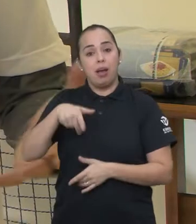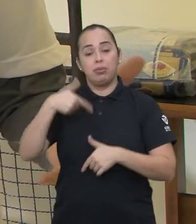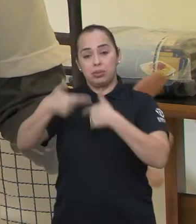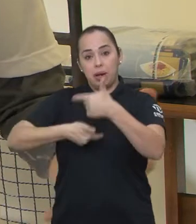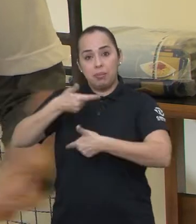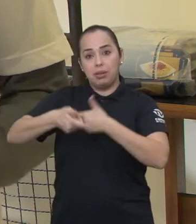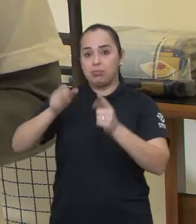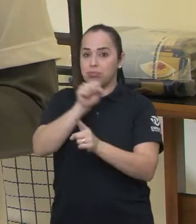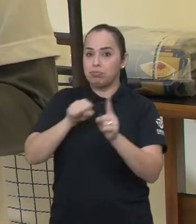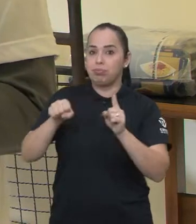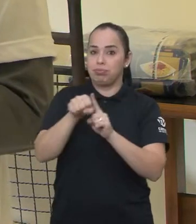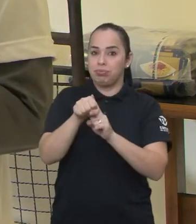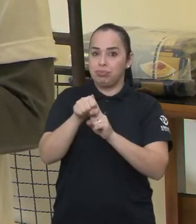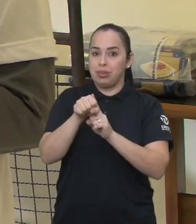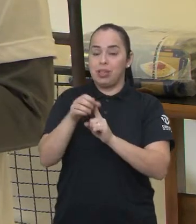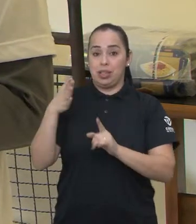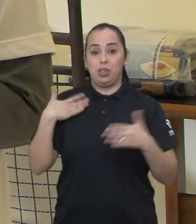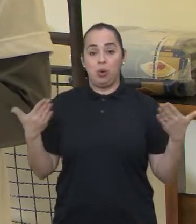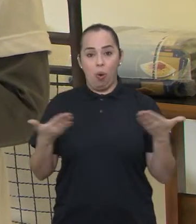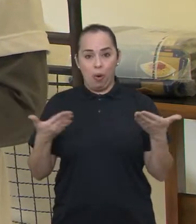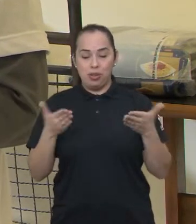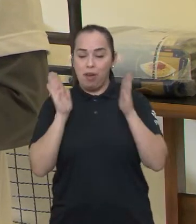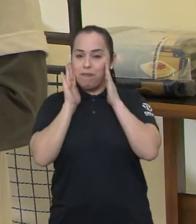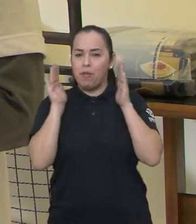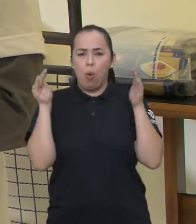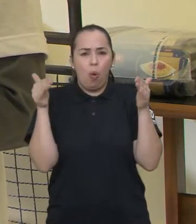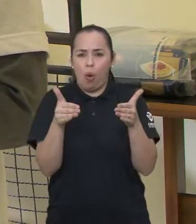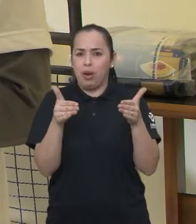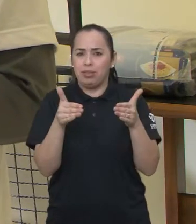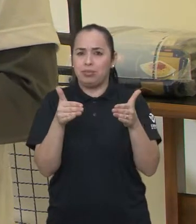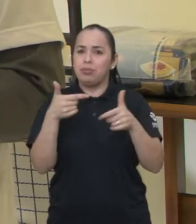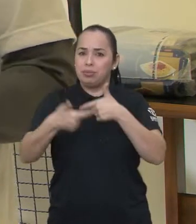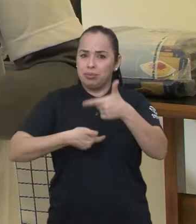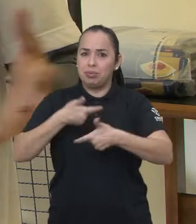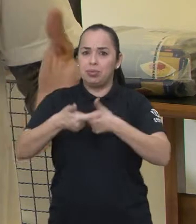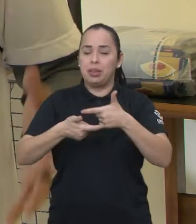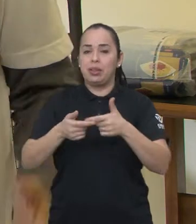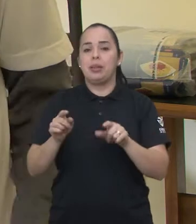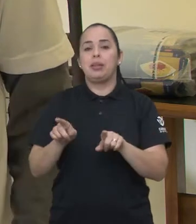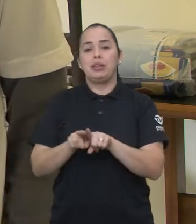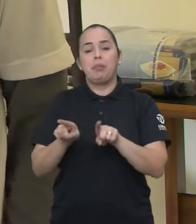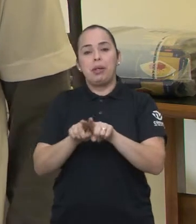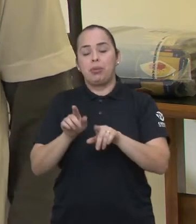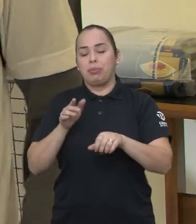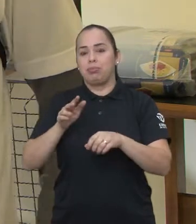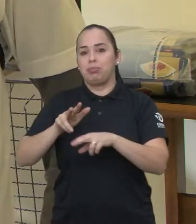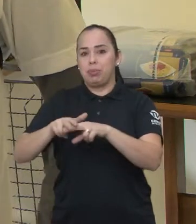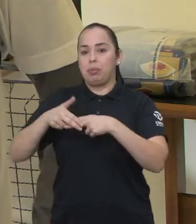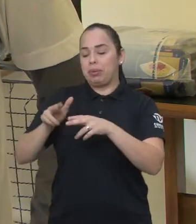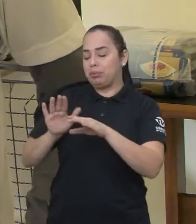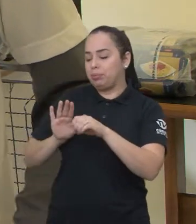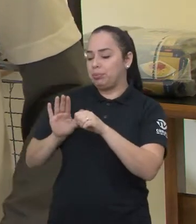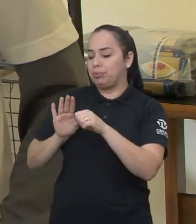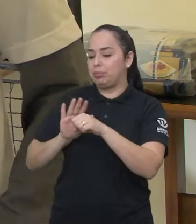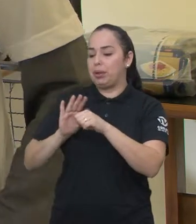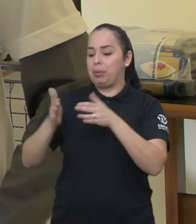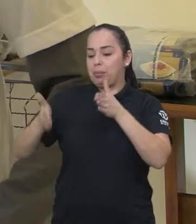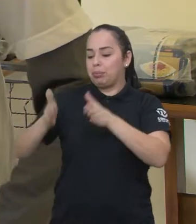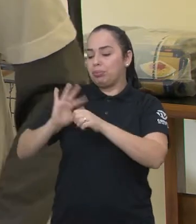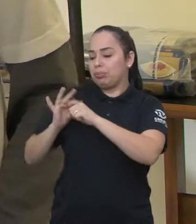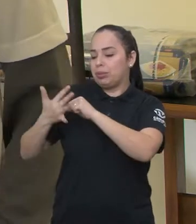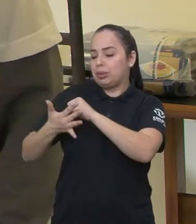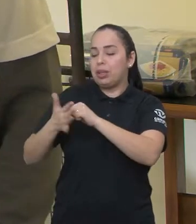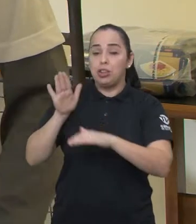foi o trabalho social e é o que eu mais tô focado hoje principalmente durante a pandemia de ajudar as pessoas